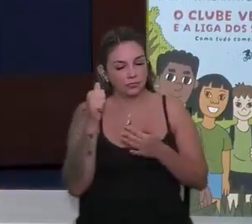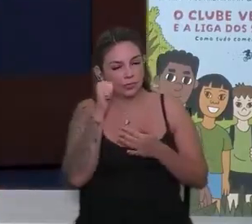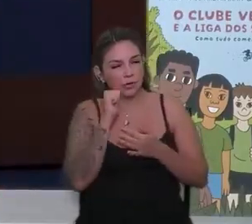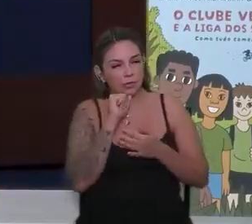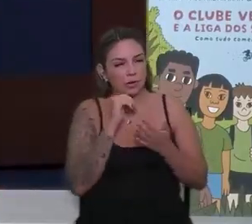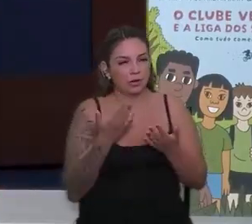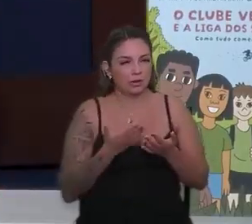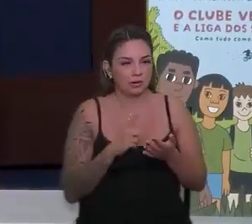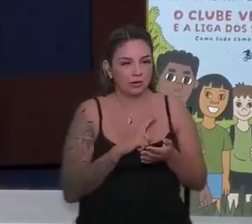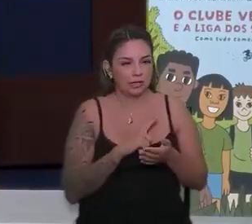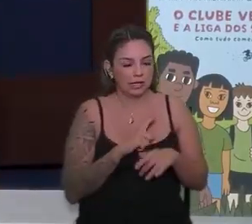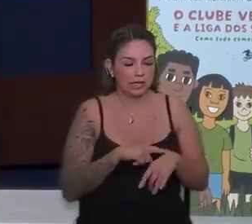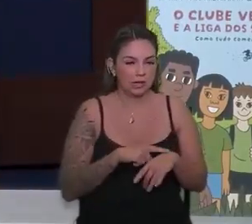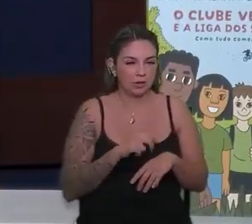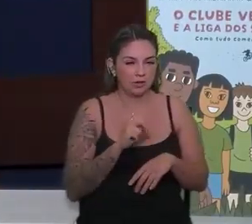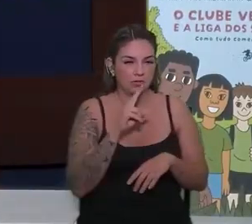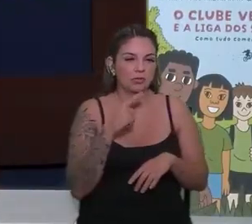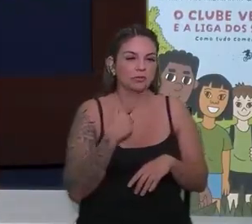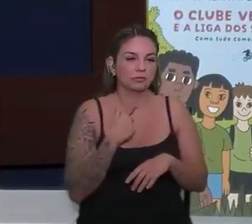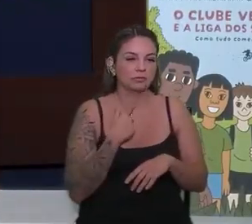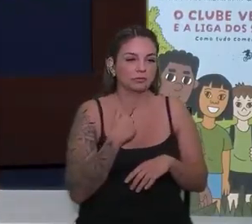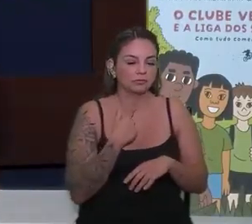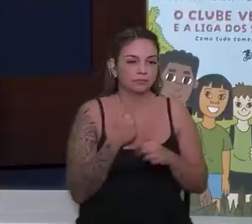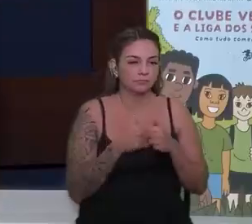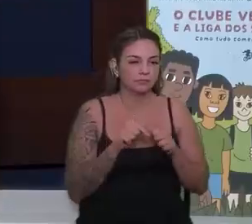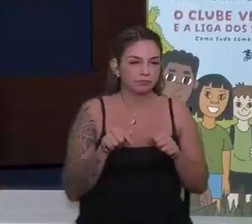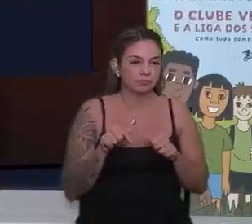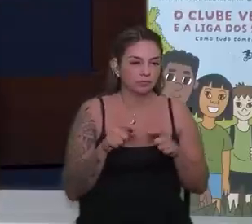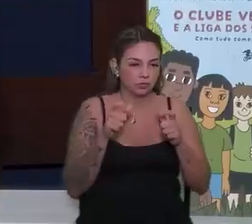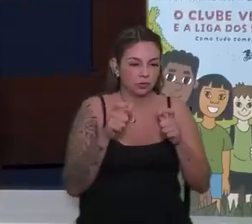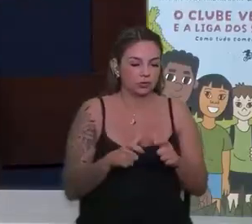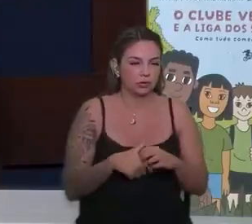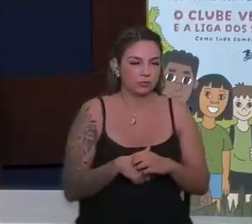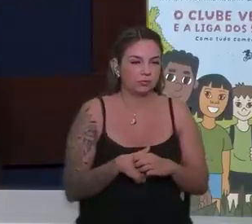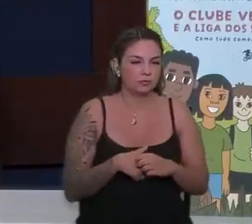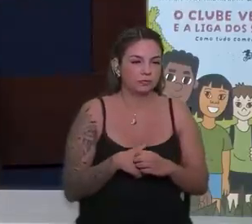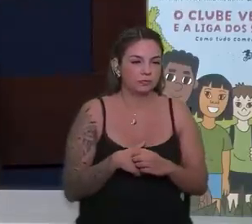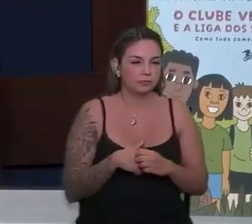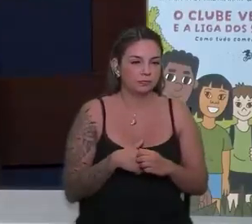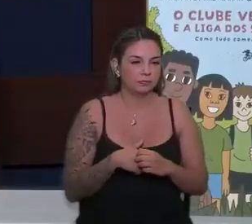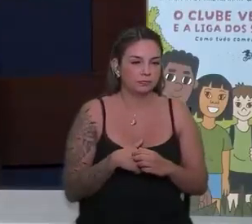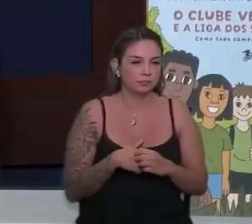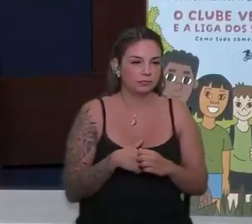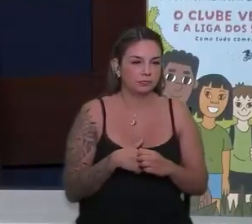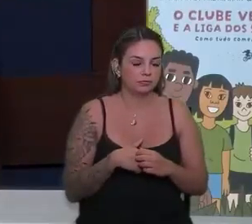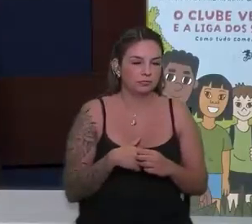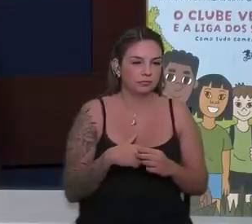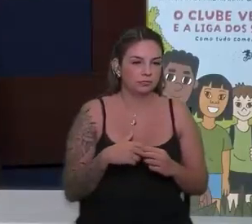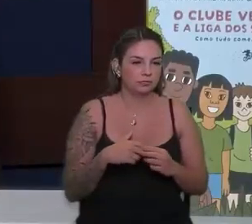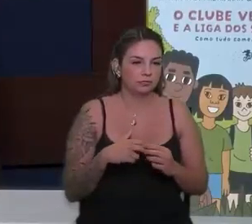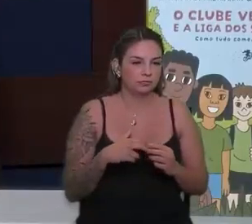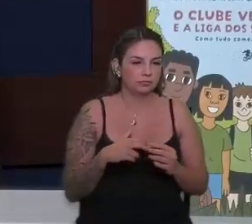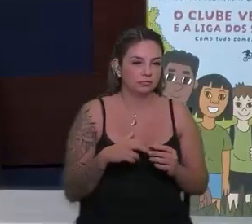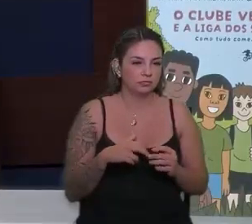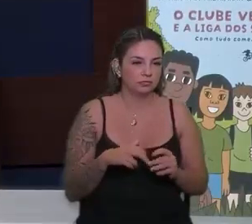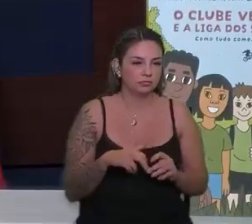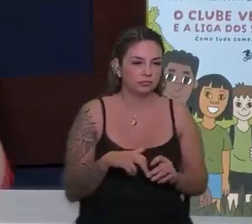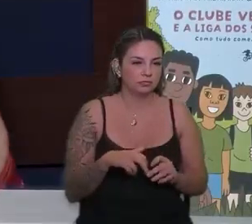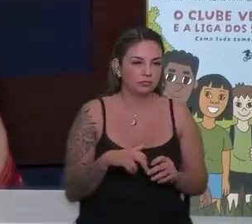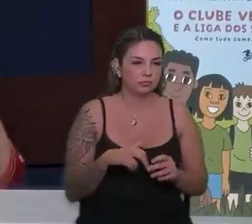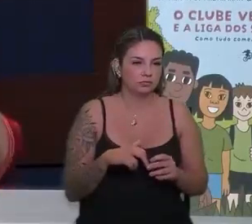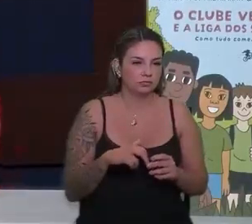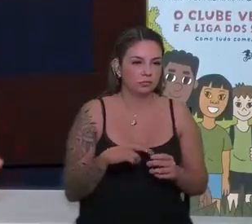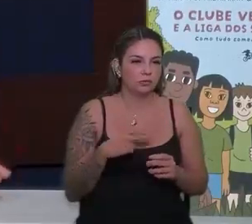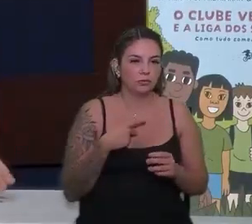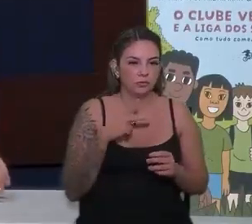mãe, hoje, tem tempo ou desejo de estar nessa situação. Então, eu venho aconselhando isso em todos os